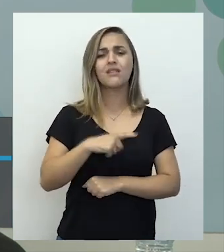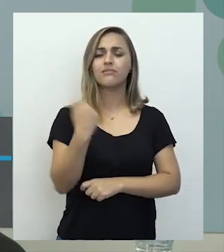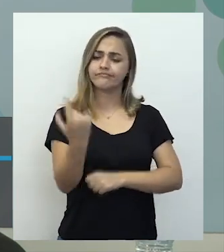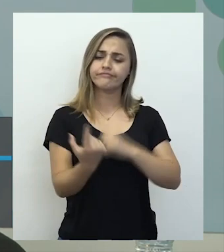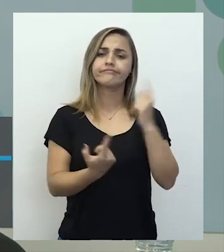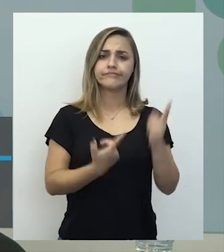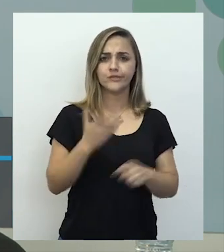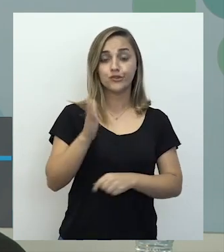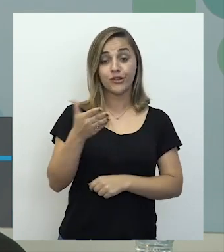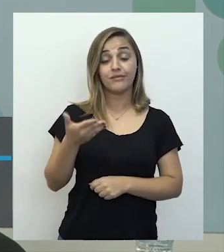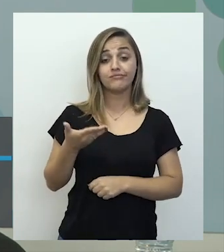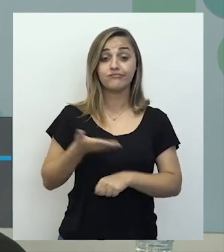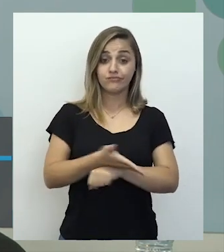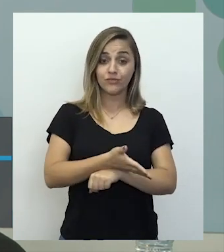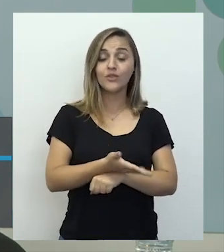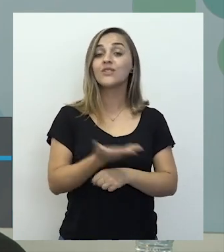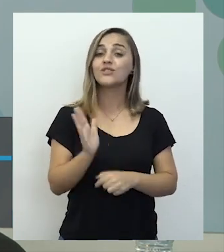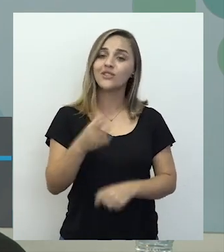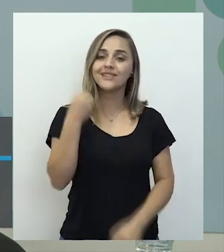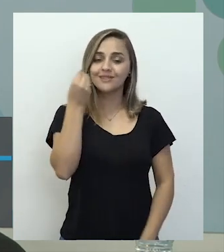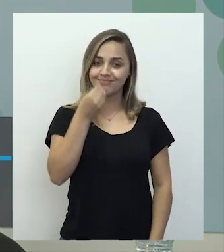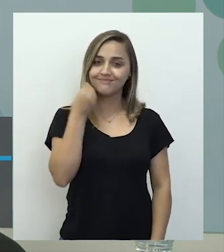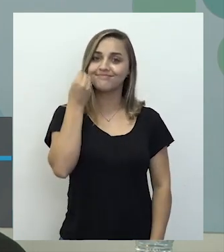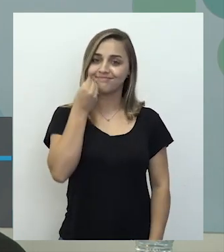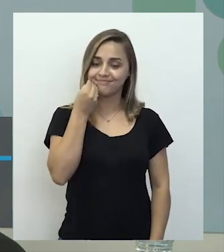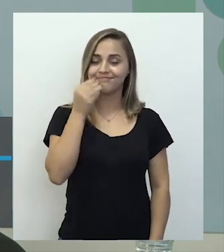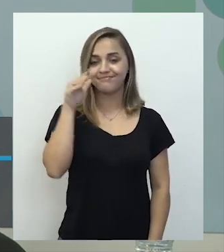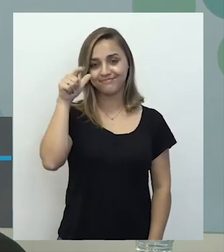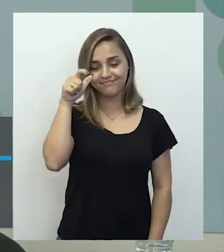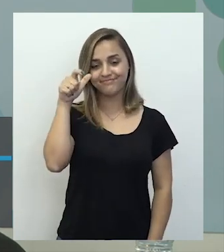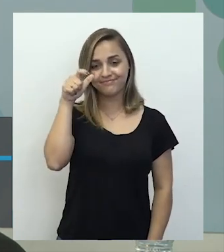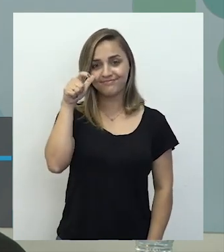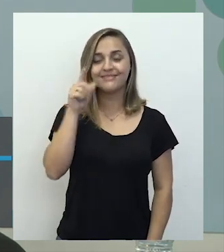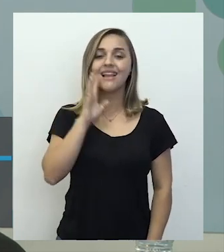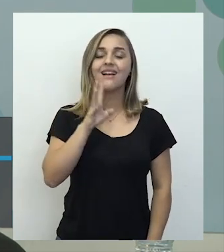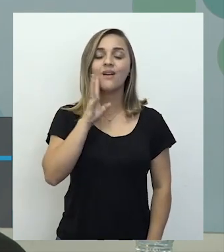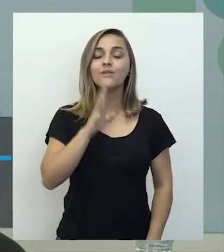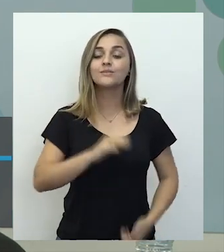foi, né? E deve ter uma experiência bem interessante.